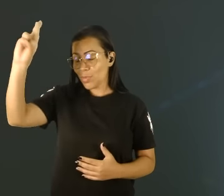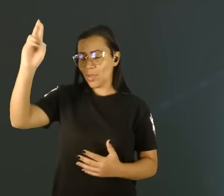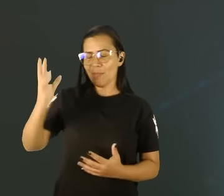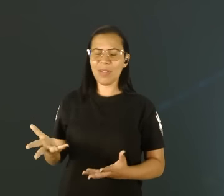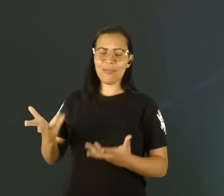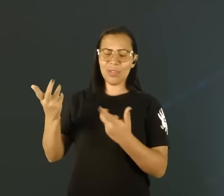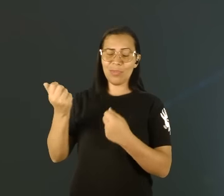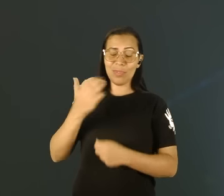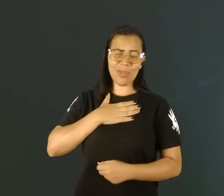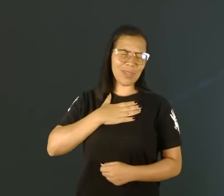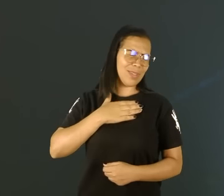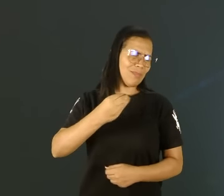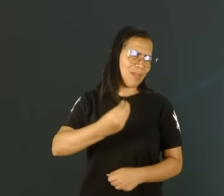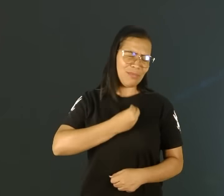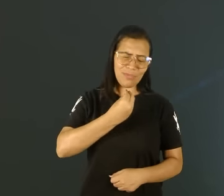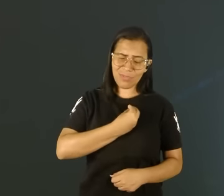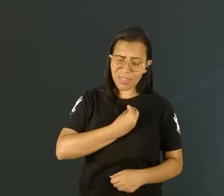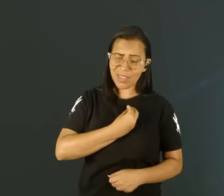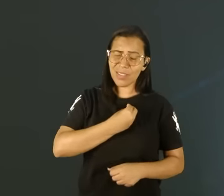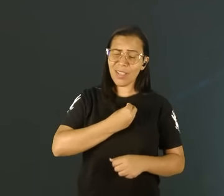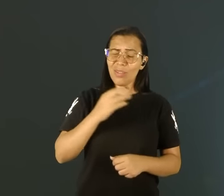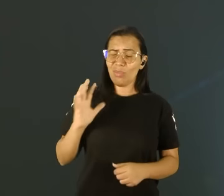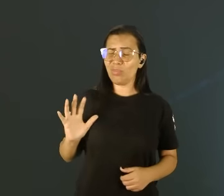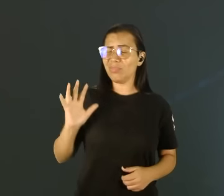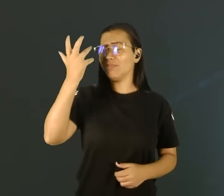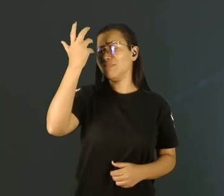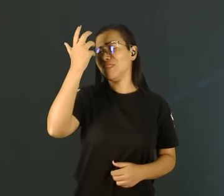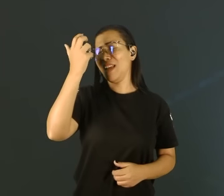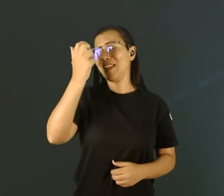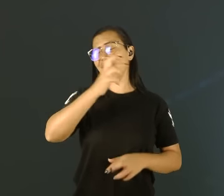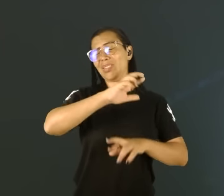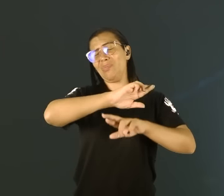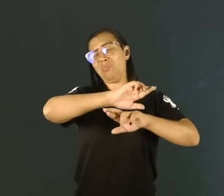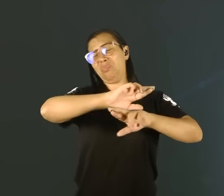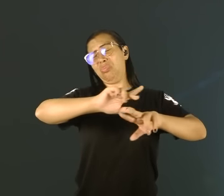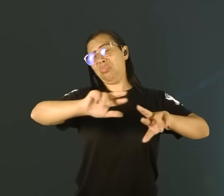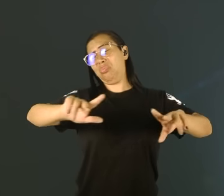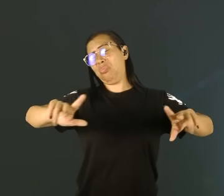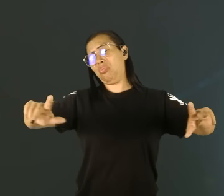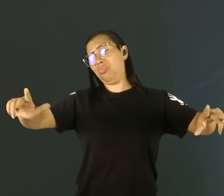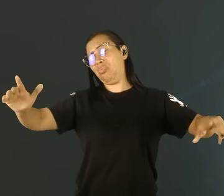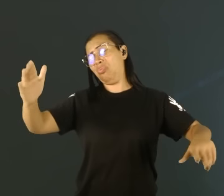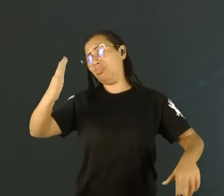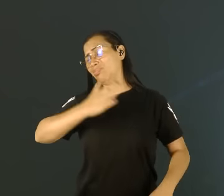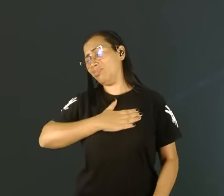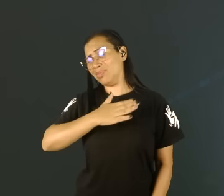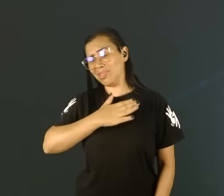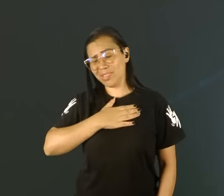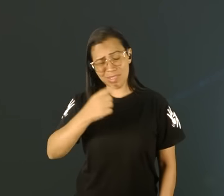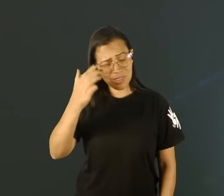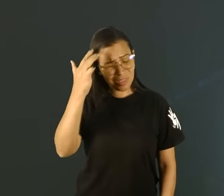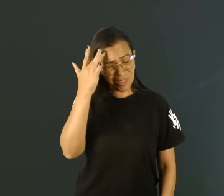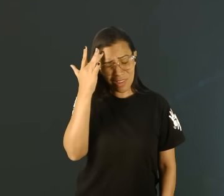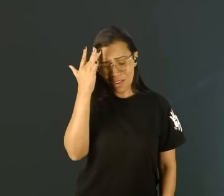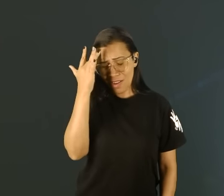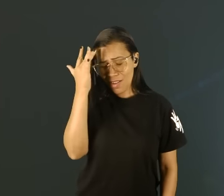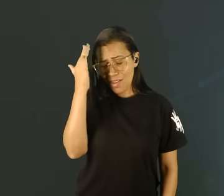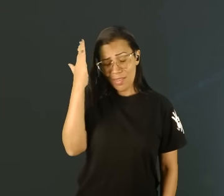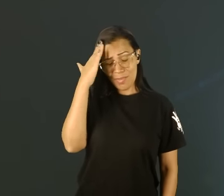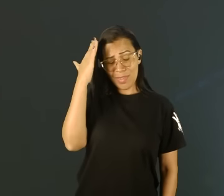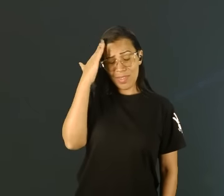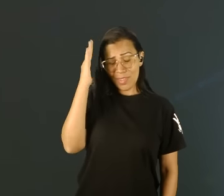Ninguém sabe. Mas o Senhor me conhece. Fala comigo, Senhor. Nós precisamos